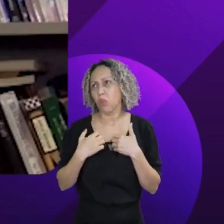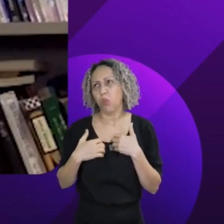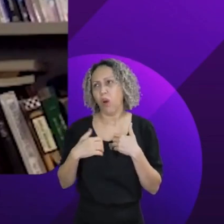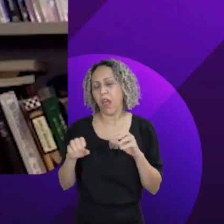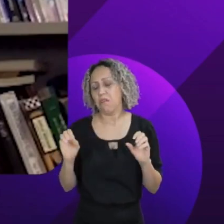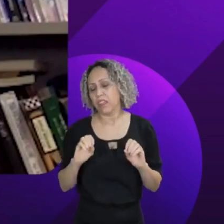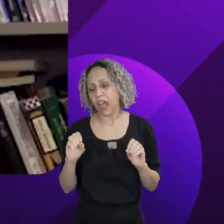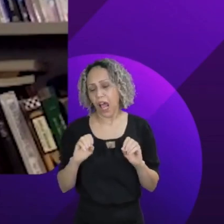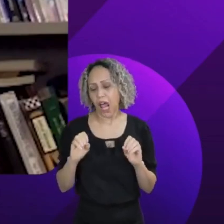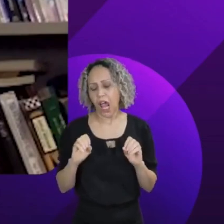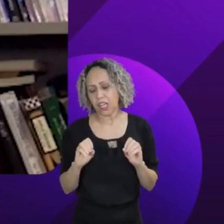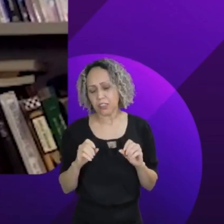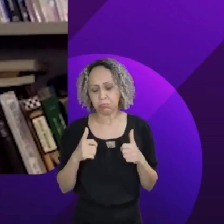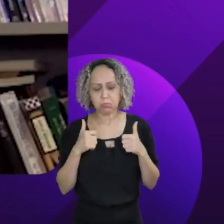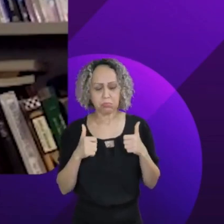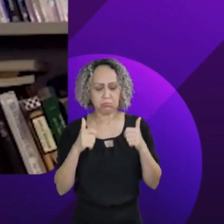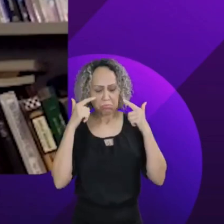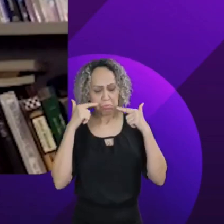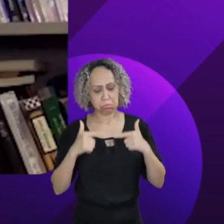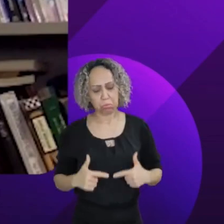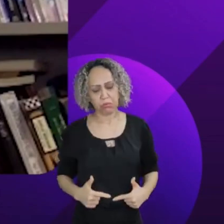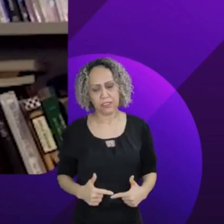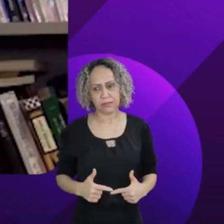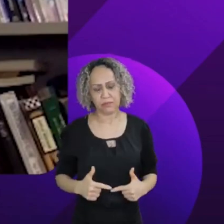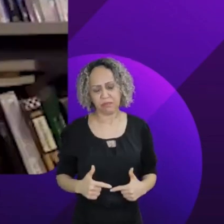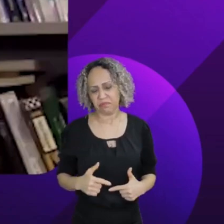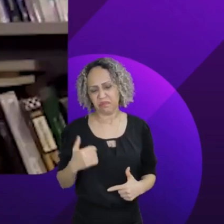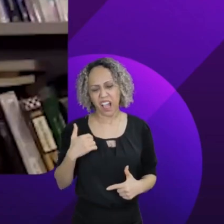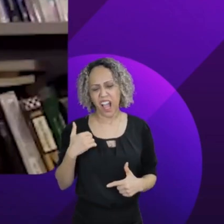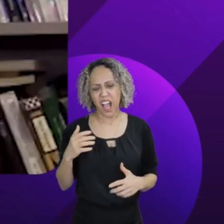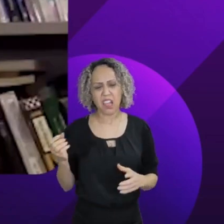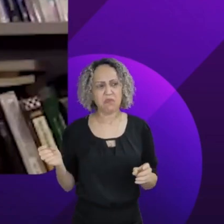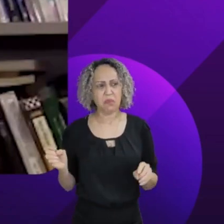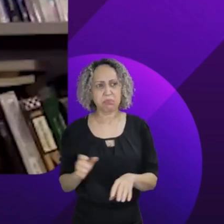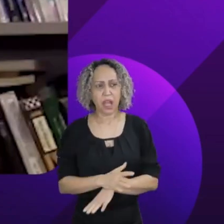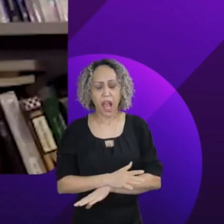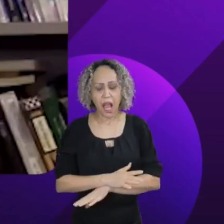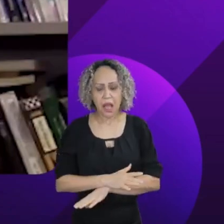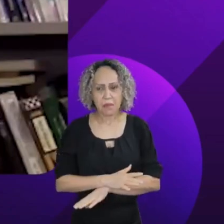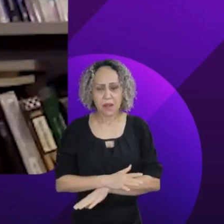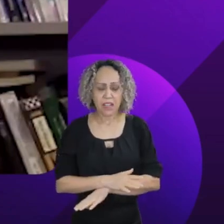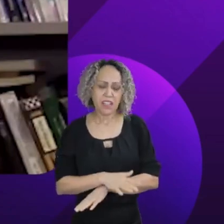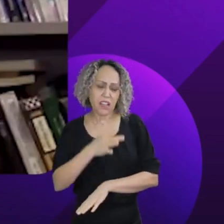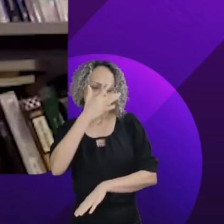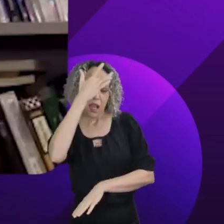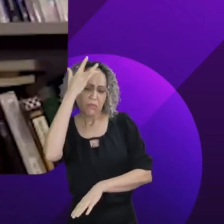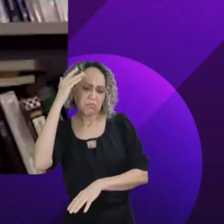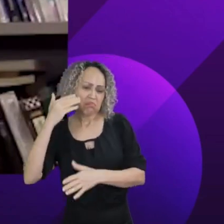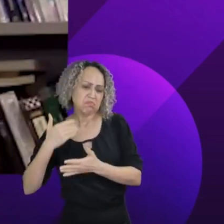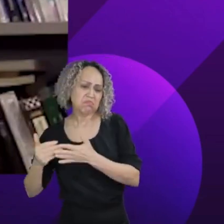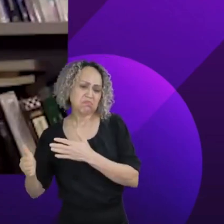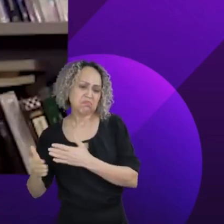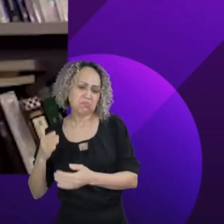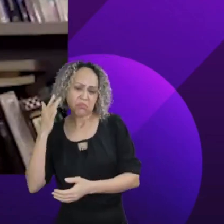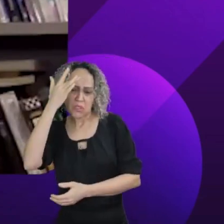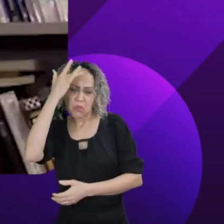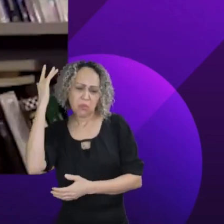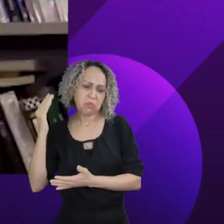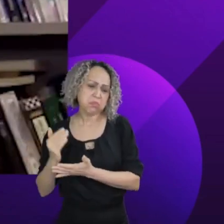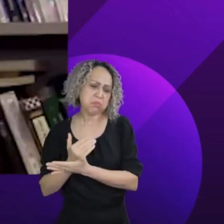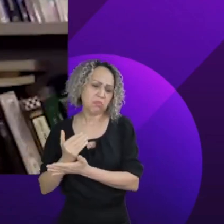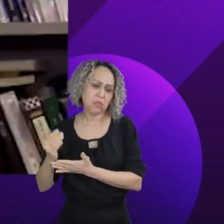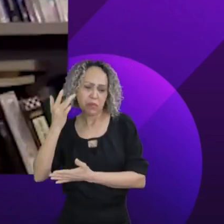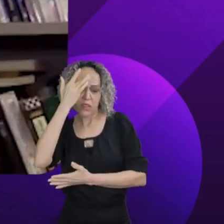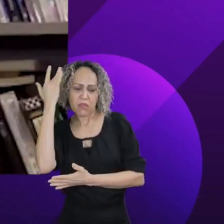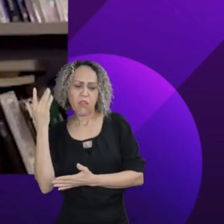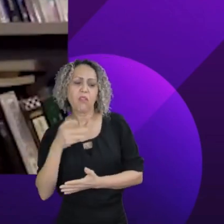a raiva é passageira. Alguém fala, não se aborreça não, isso vai passar logo.